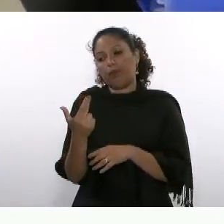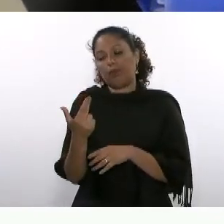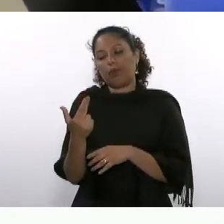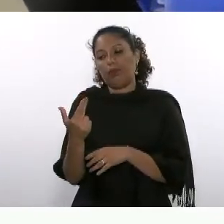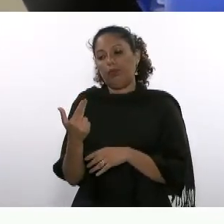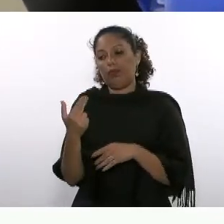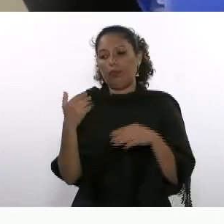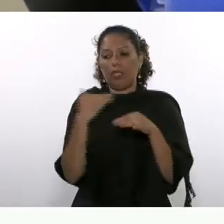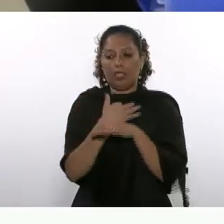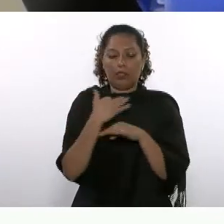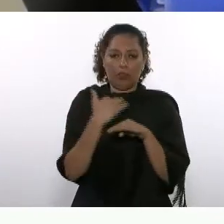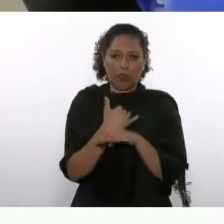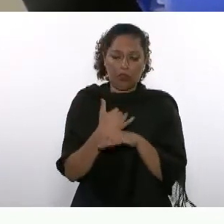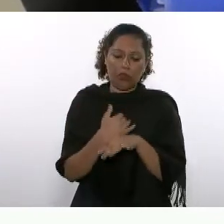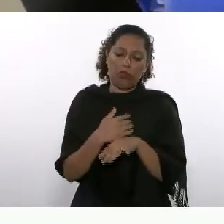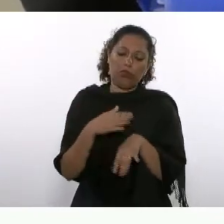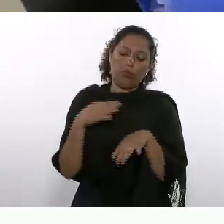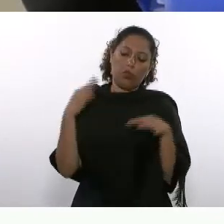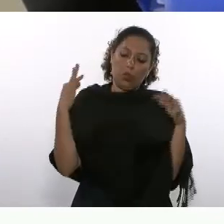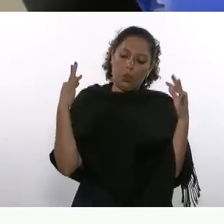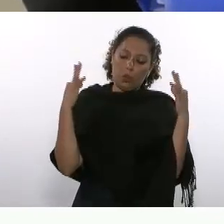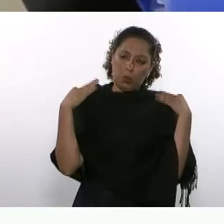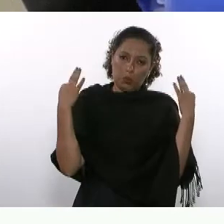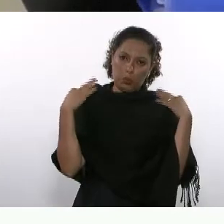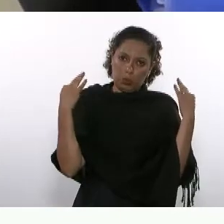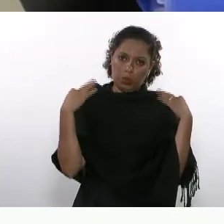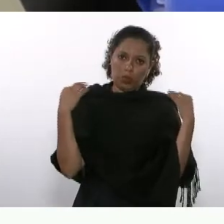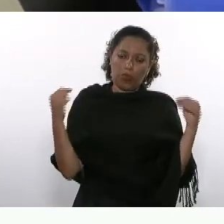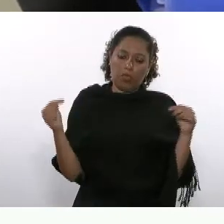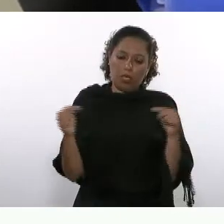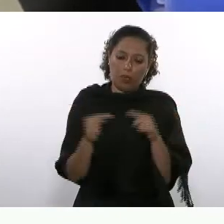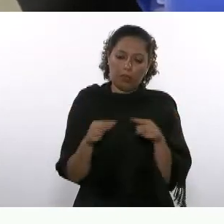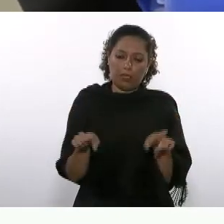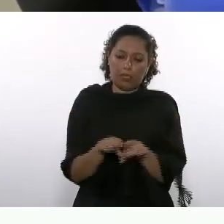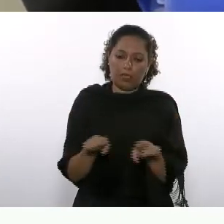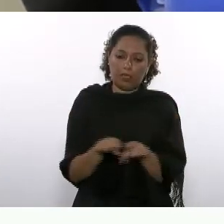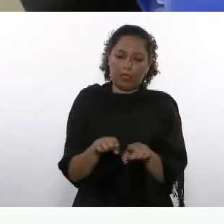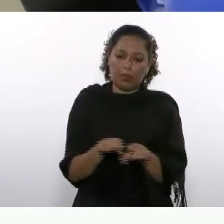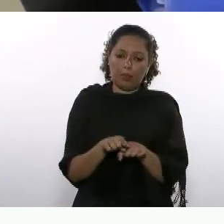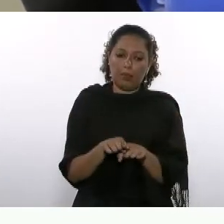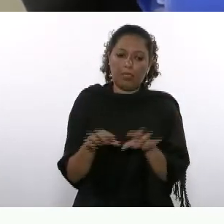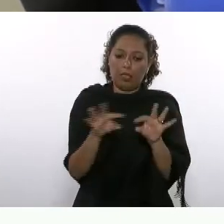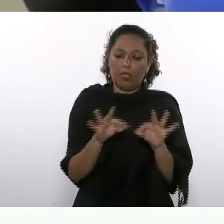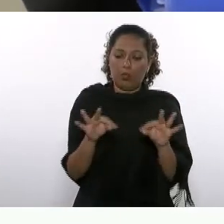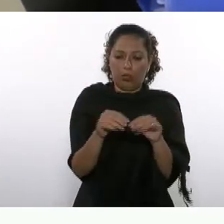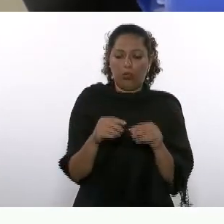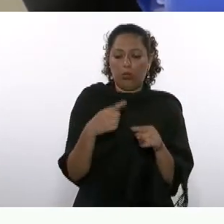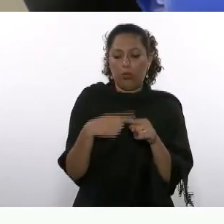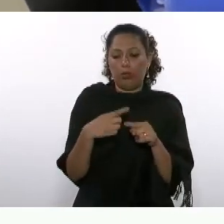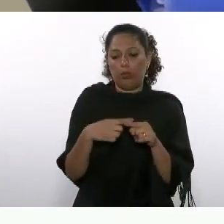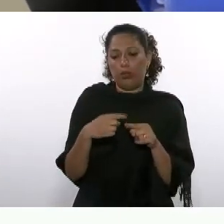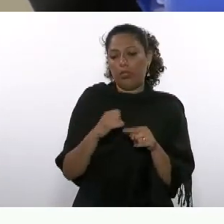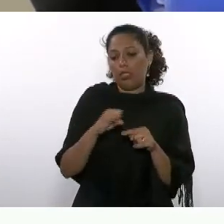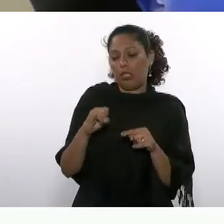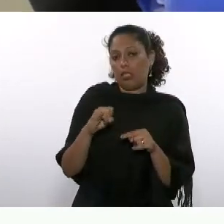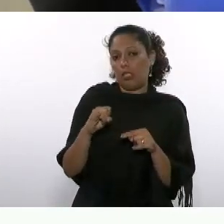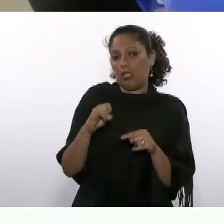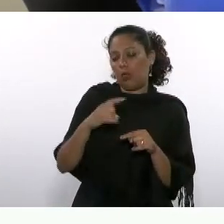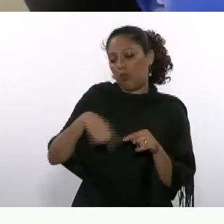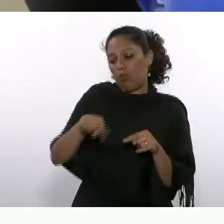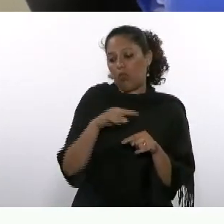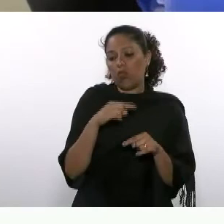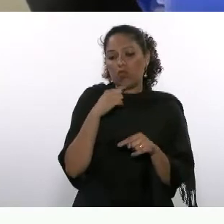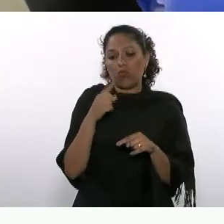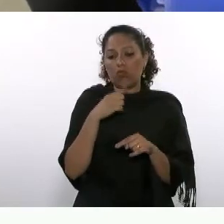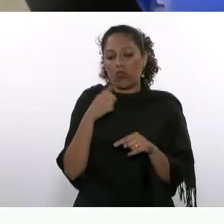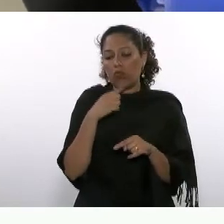nessa discussão, o turismo ele está completamente dentro e alinhado. Senão a gente não consegue promover um